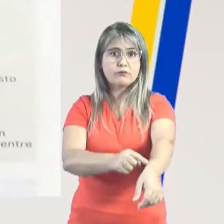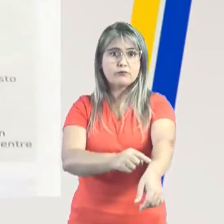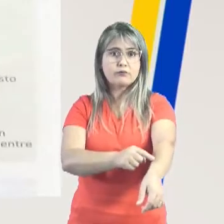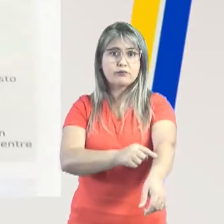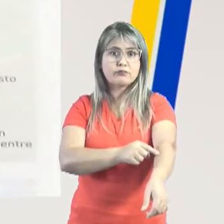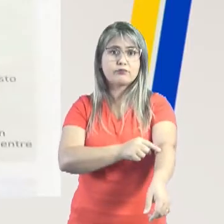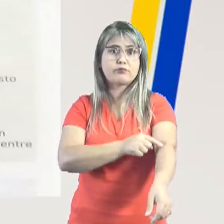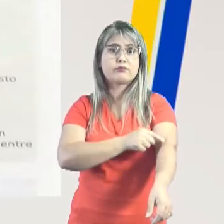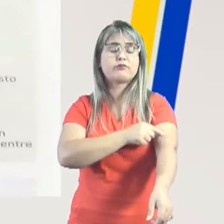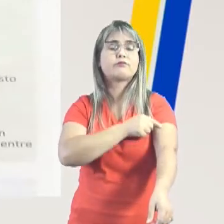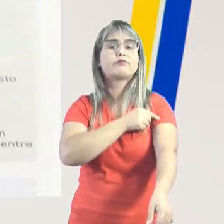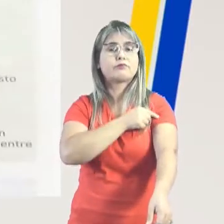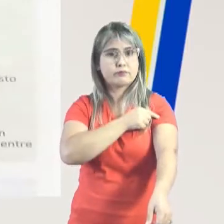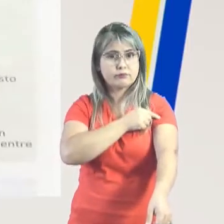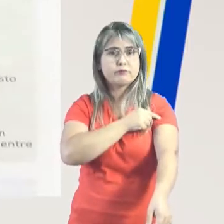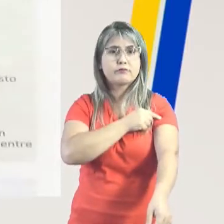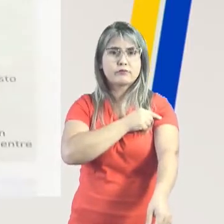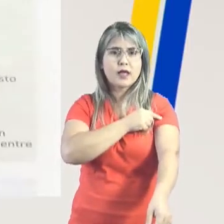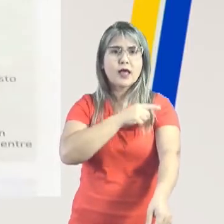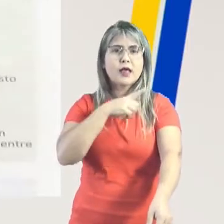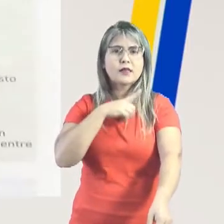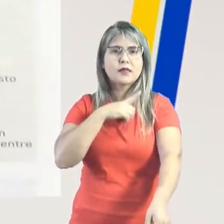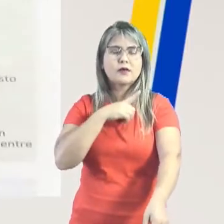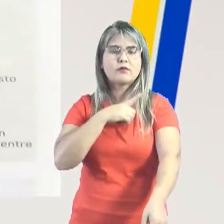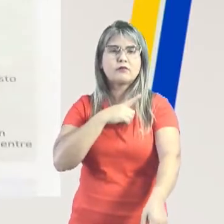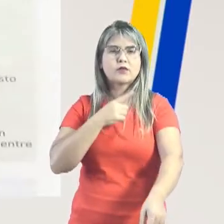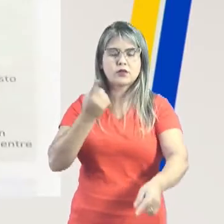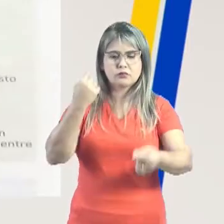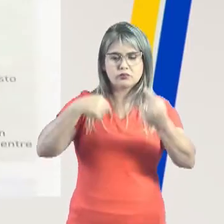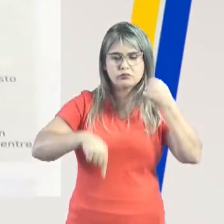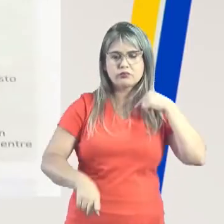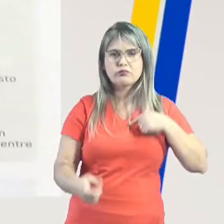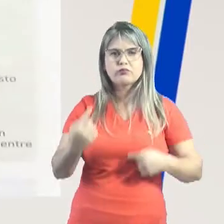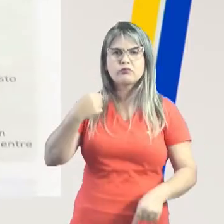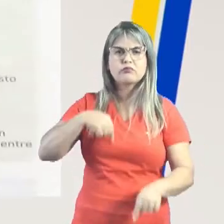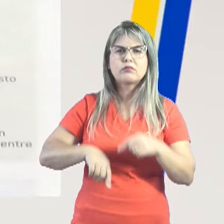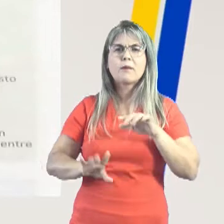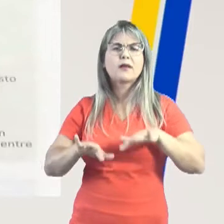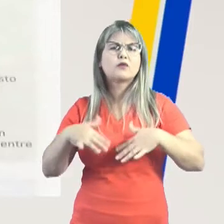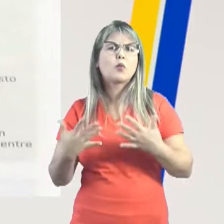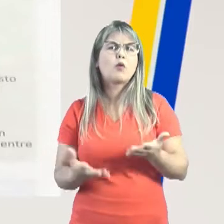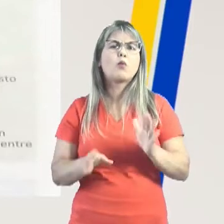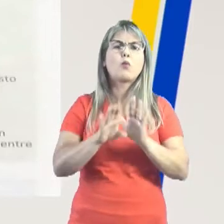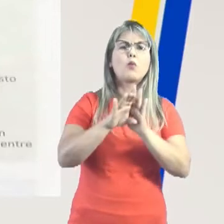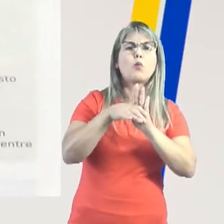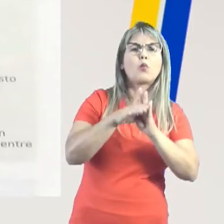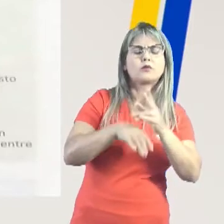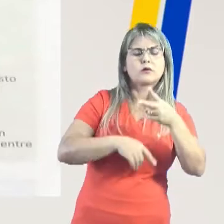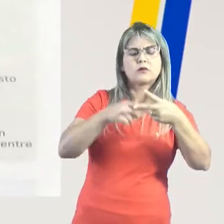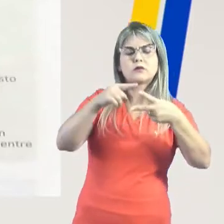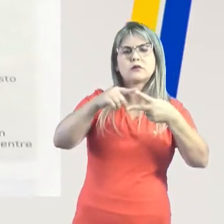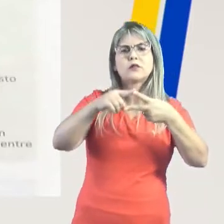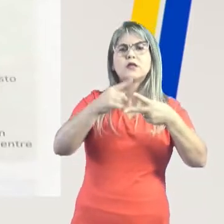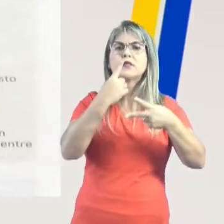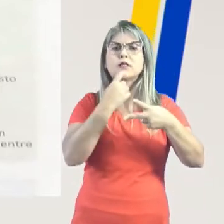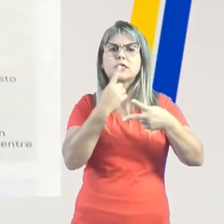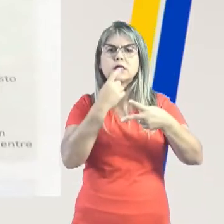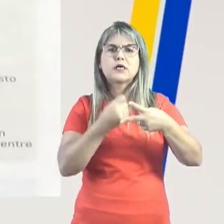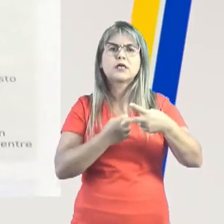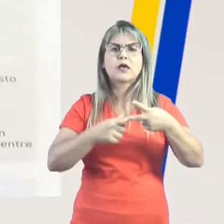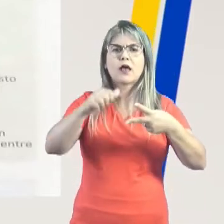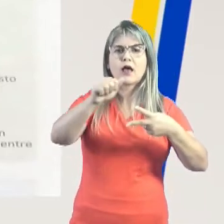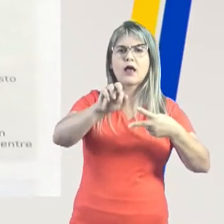levam sangue arterial. E qual é o conceito de sangue venoso, sangue arterial? O conceito de